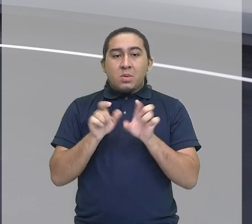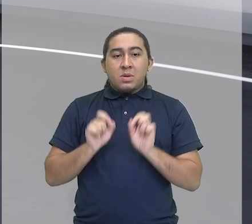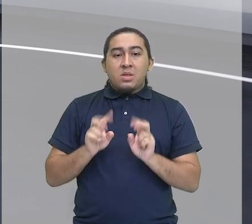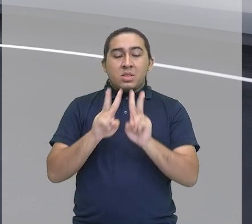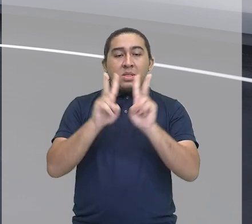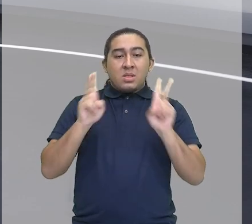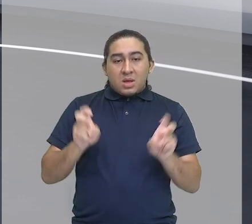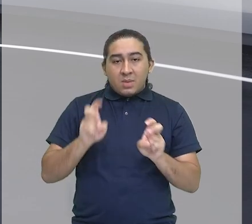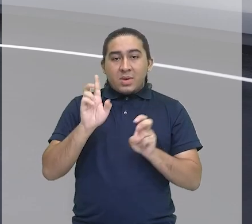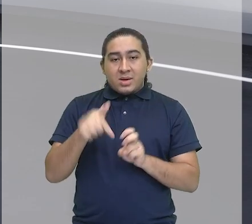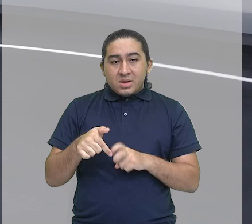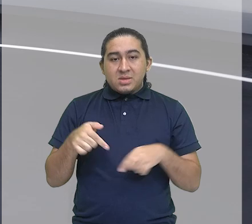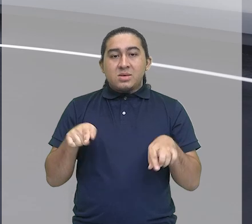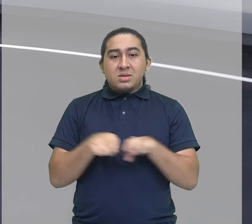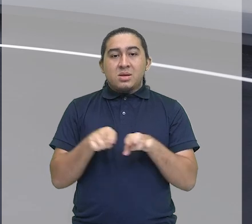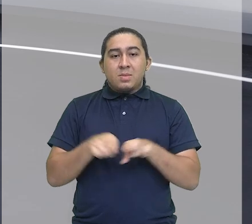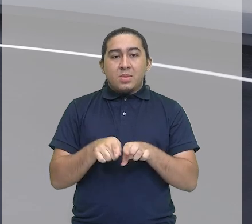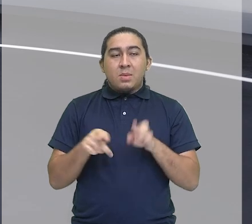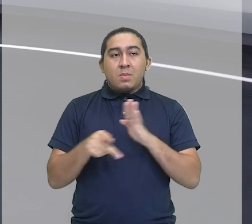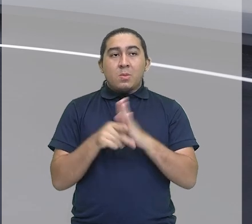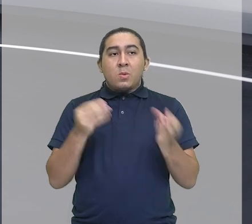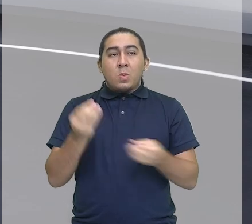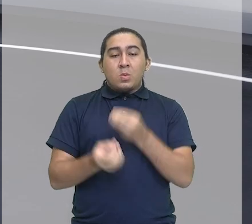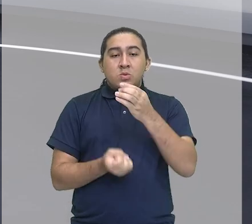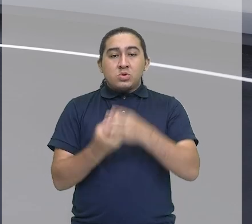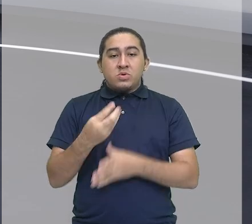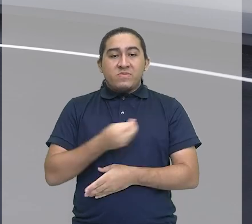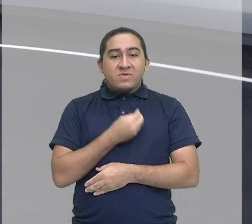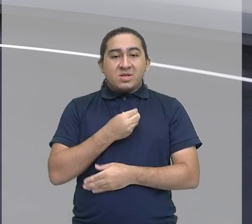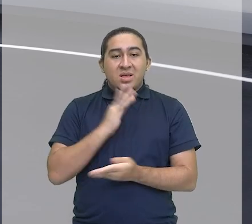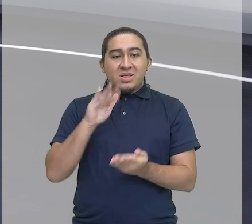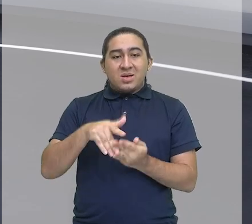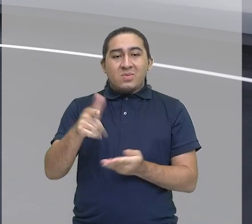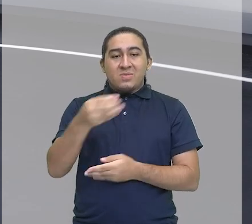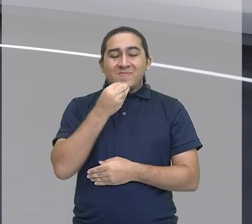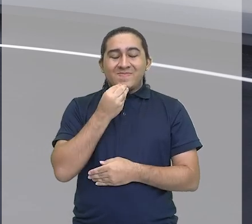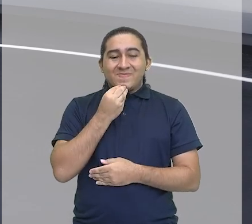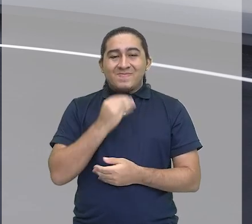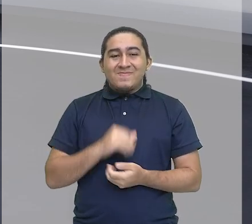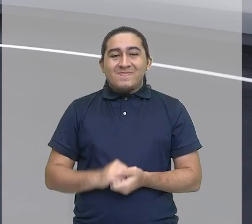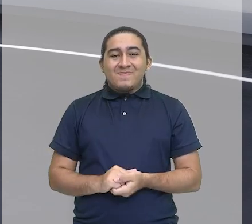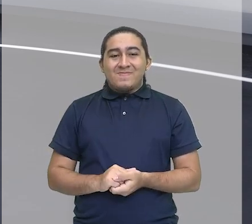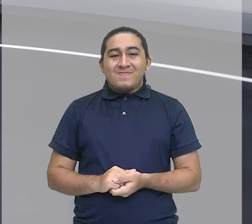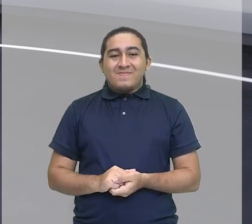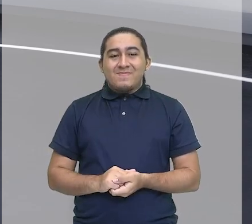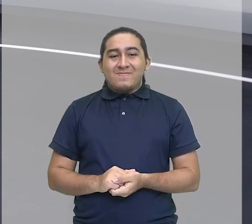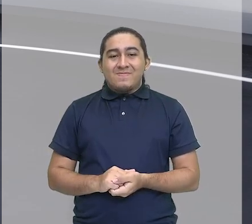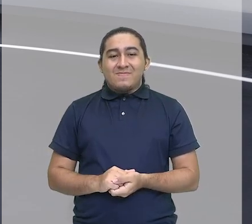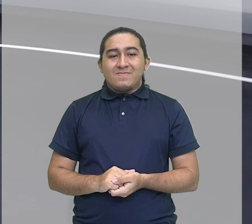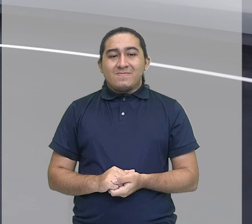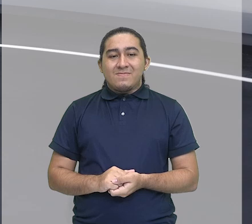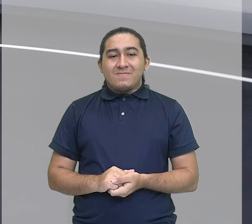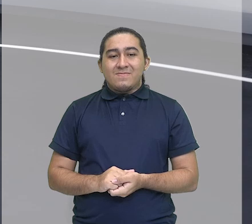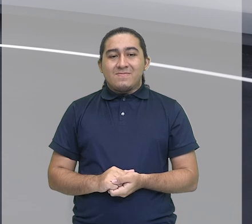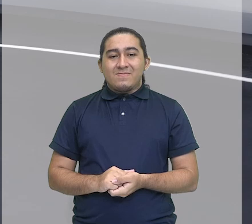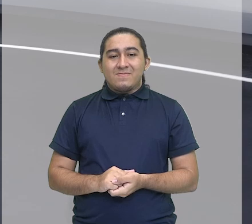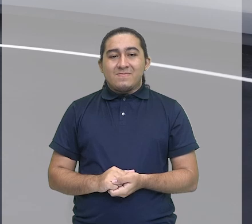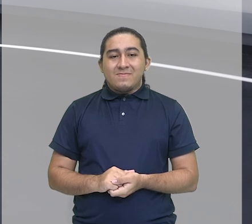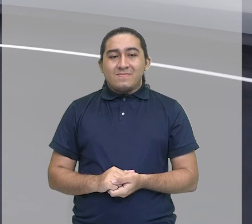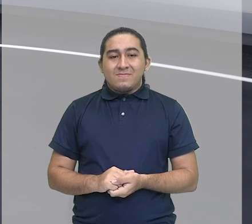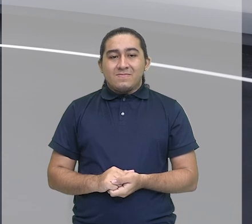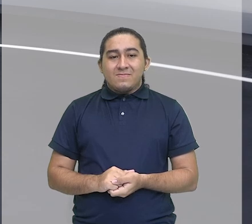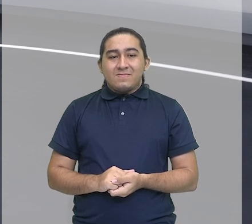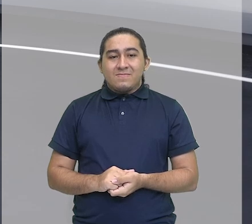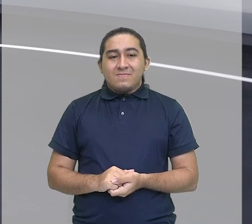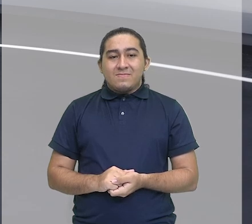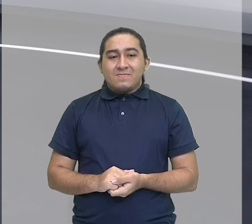sobre esse tema, né, da composição da origem da vida. Até uma próxima, professor Dyson. E agora nós vamos ver um pouco sobre